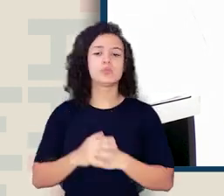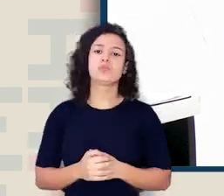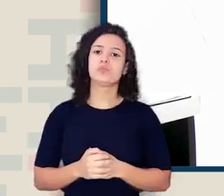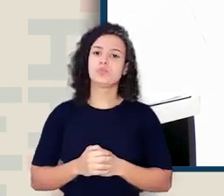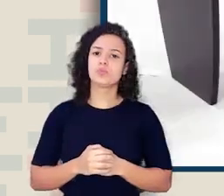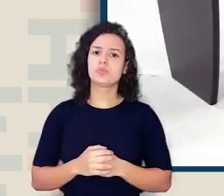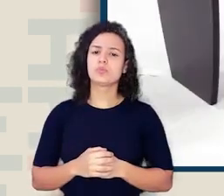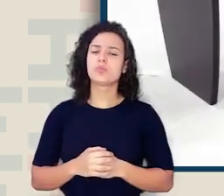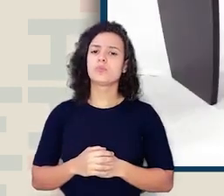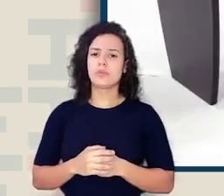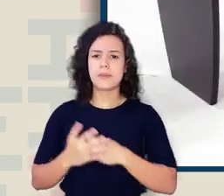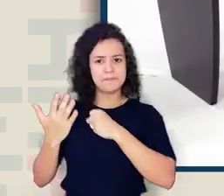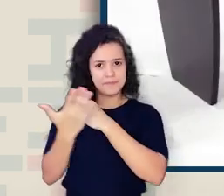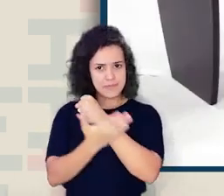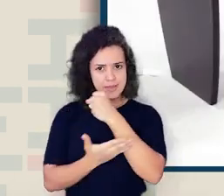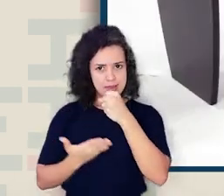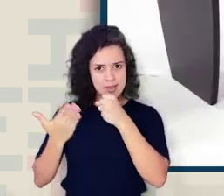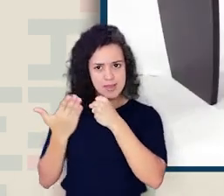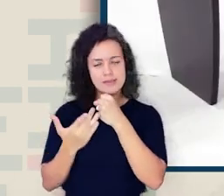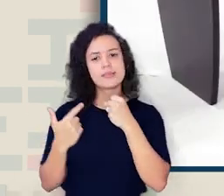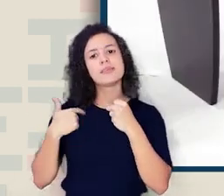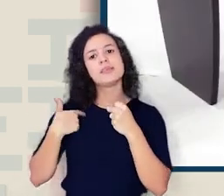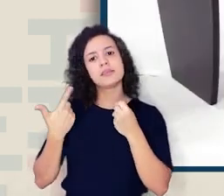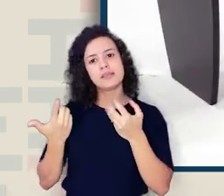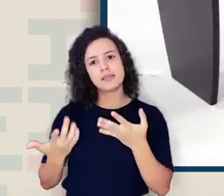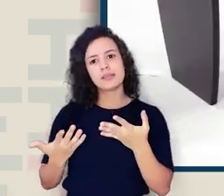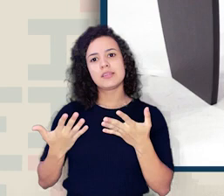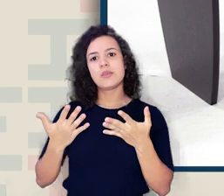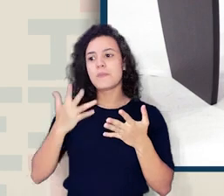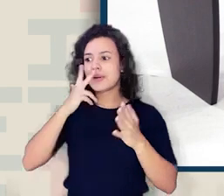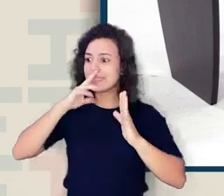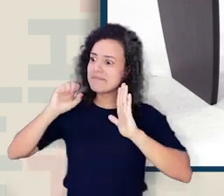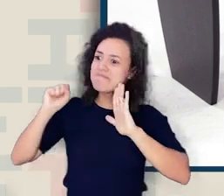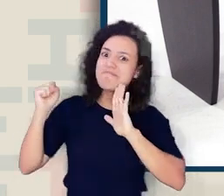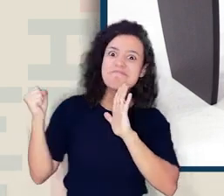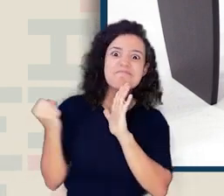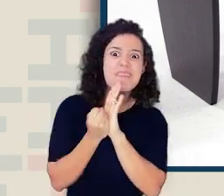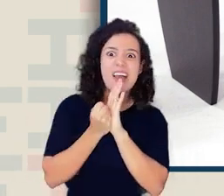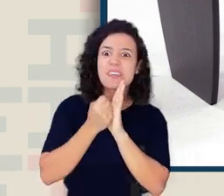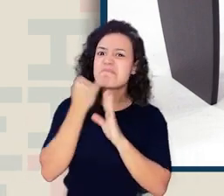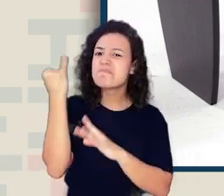Maracatu. Essa base geradora, como às vezes eu costumo até chamar de